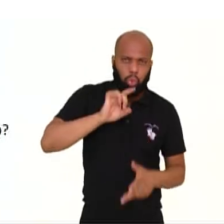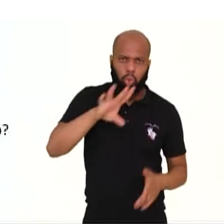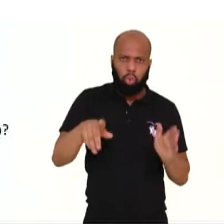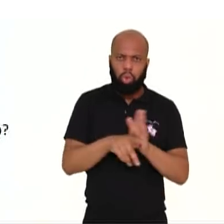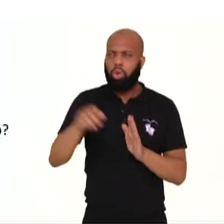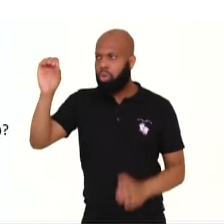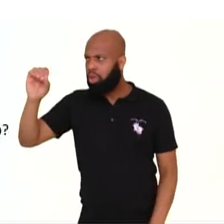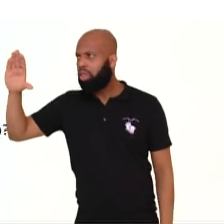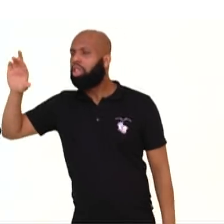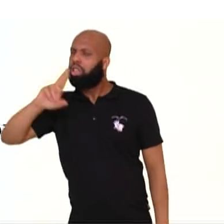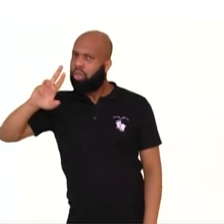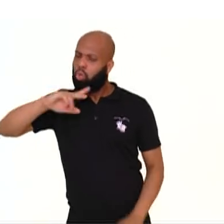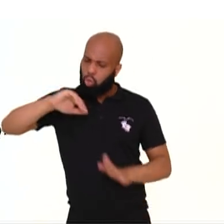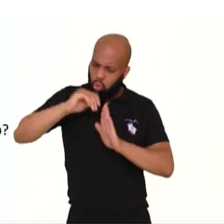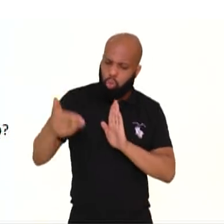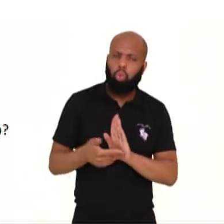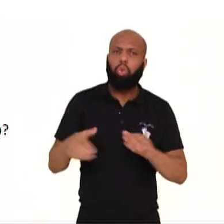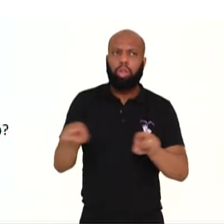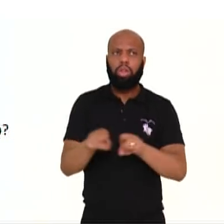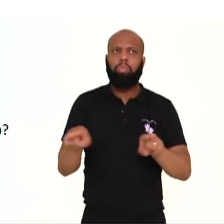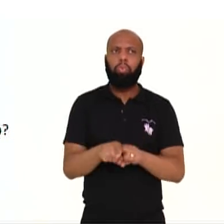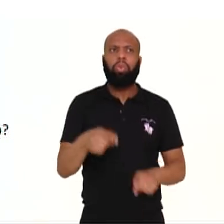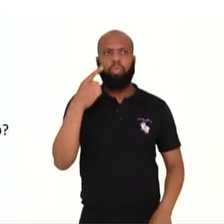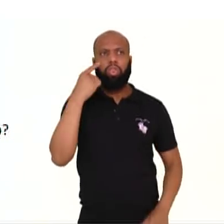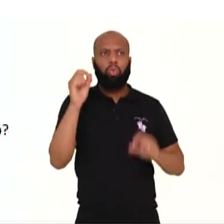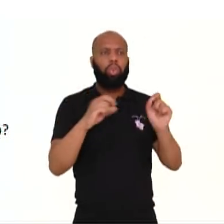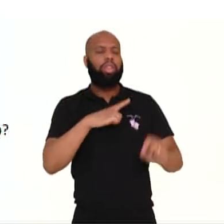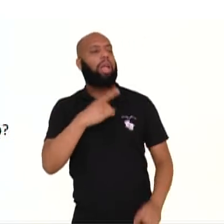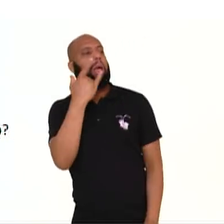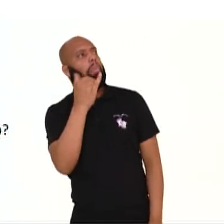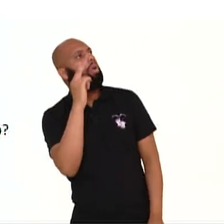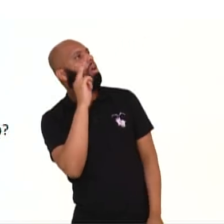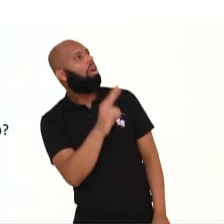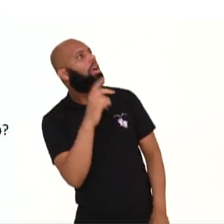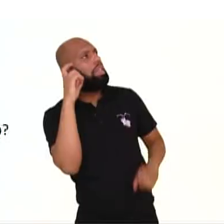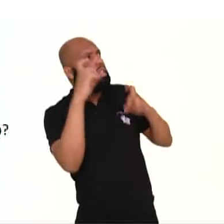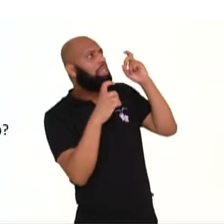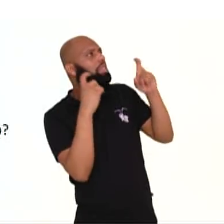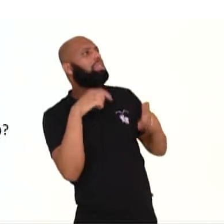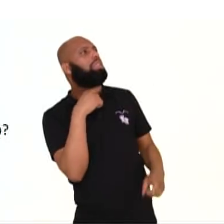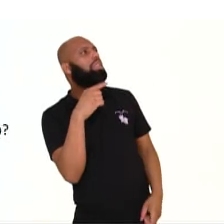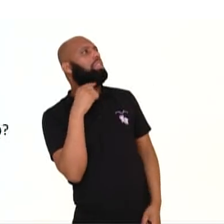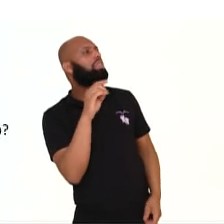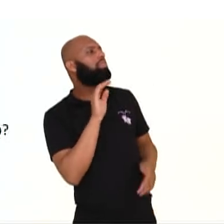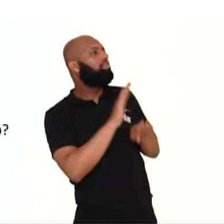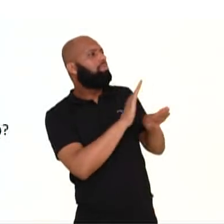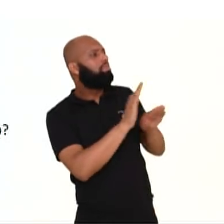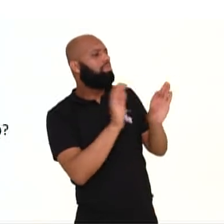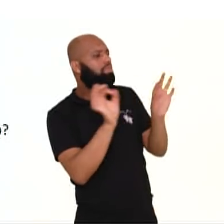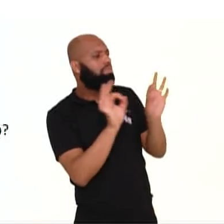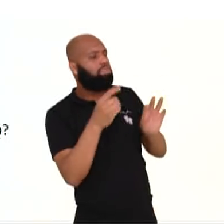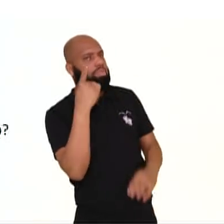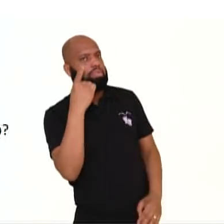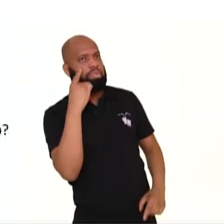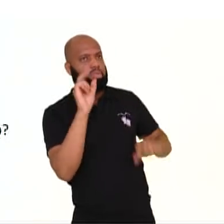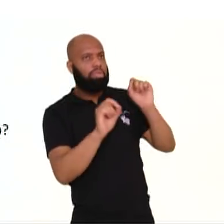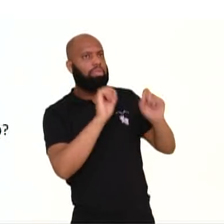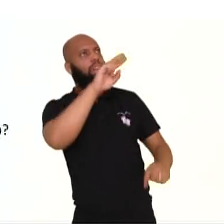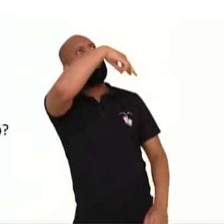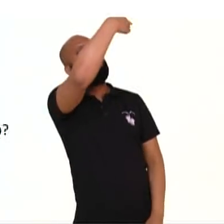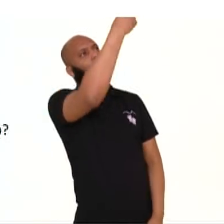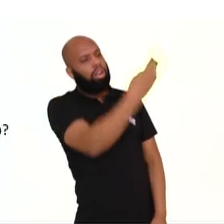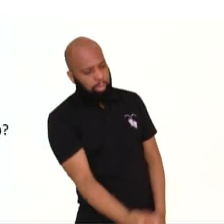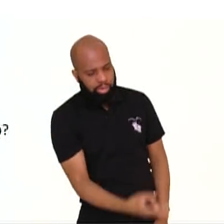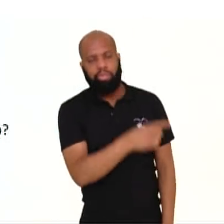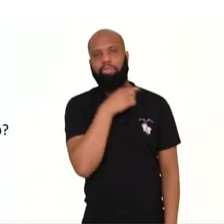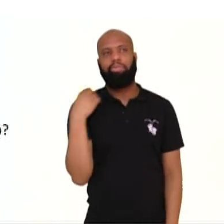ocidental. E aqui do lado esquerdo você tem o pai olhando preocupado, né? Sem poder fazer nada, vendo o filho se precipitar nas